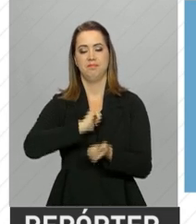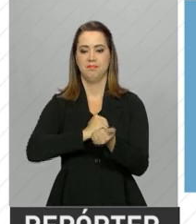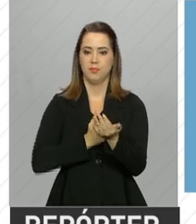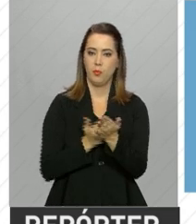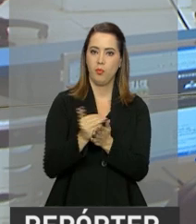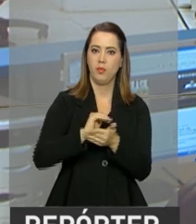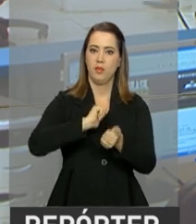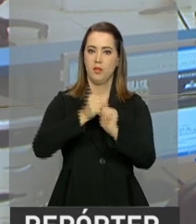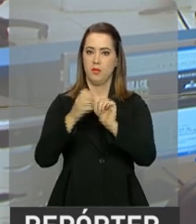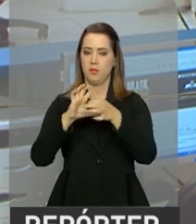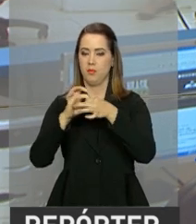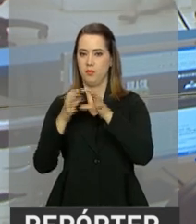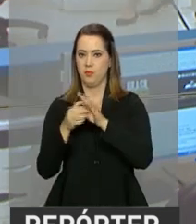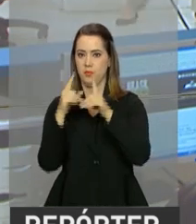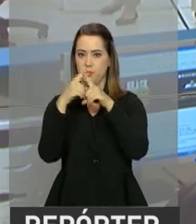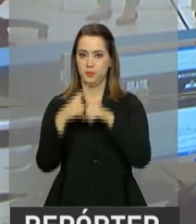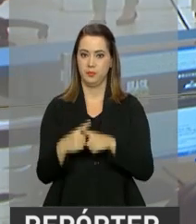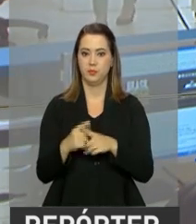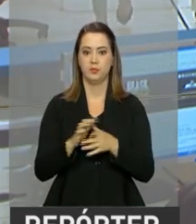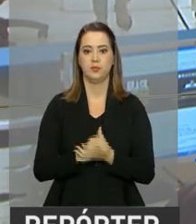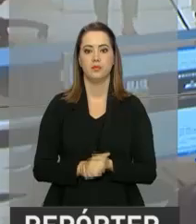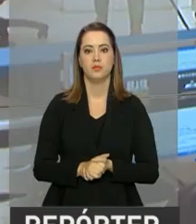Paralímpicos.